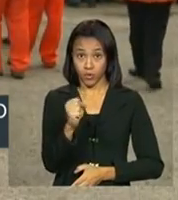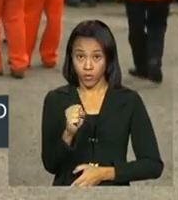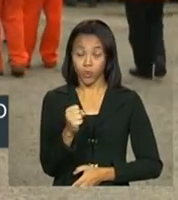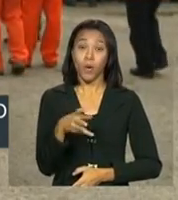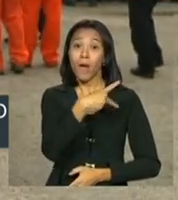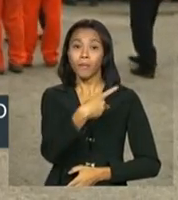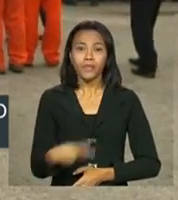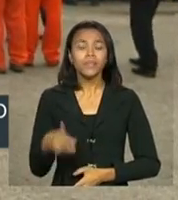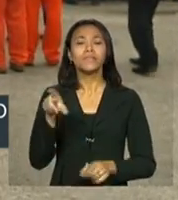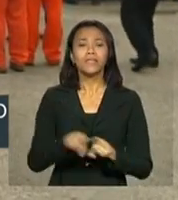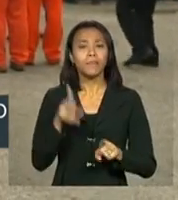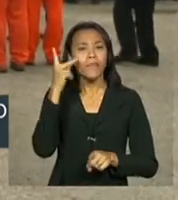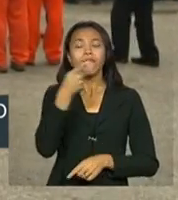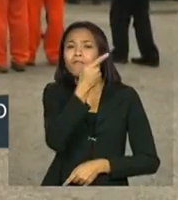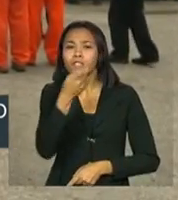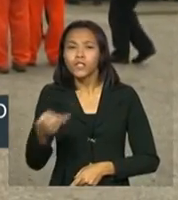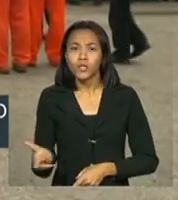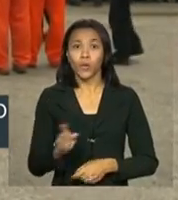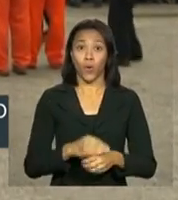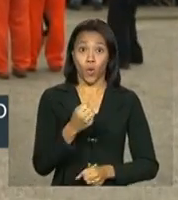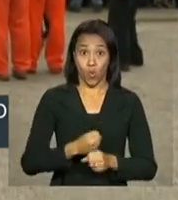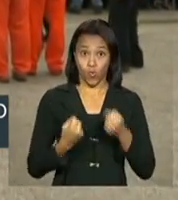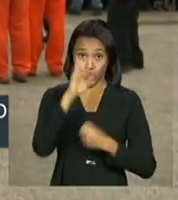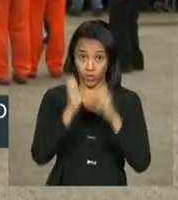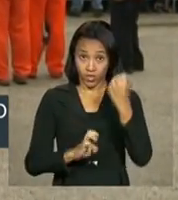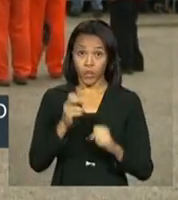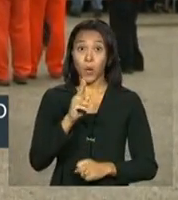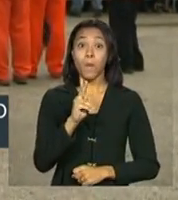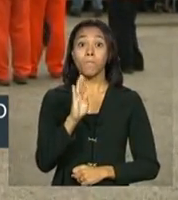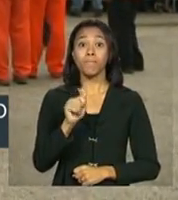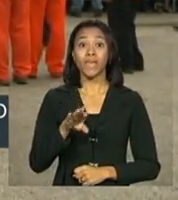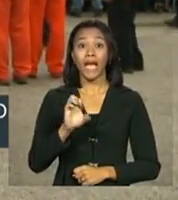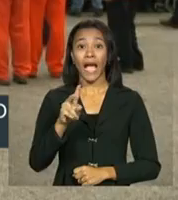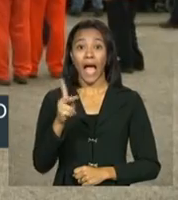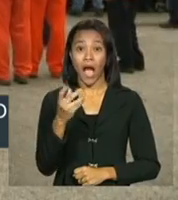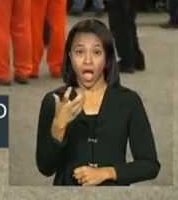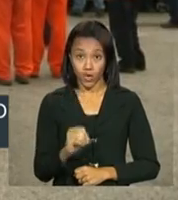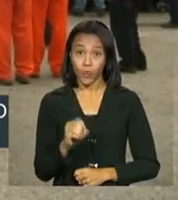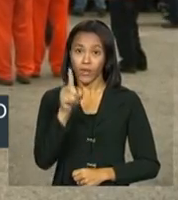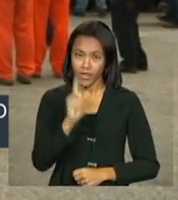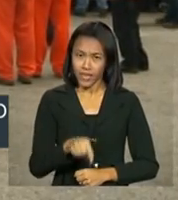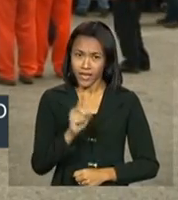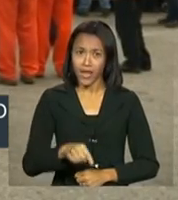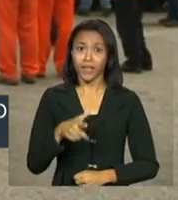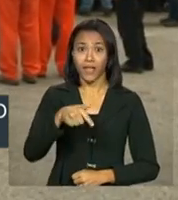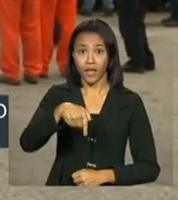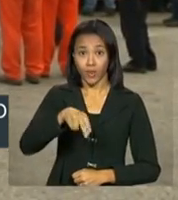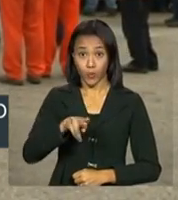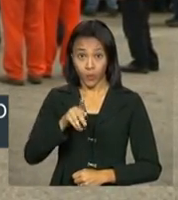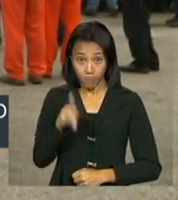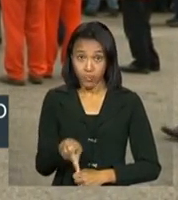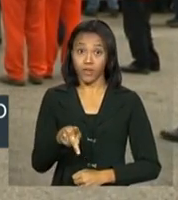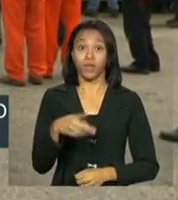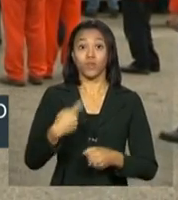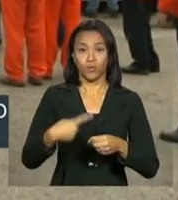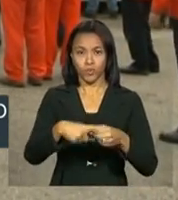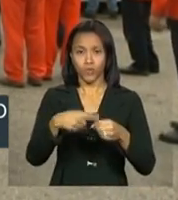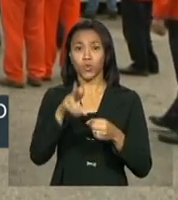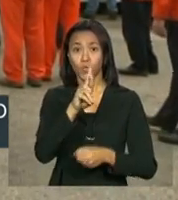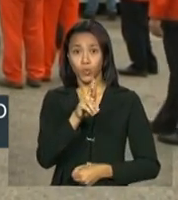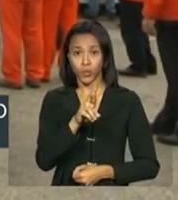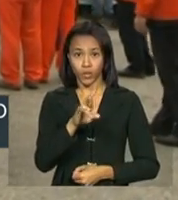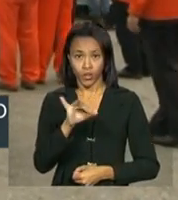presidenta visitou o estaleiro Honório Bicalho, que é também conhecido como estaleiro da Quip, da empresa Quip, no sul